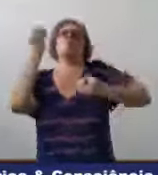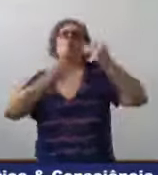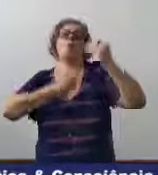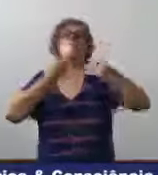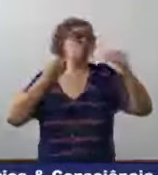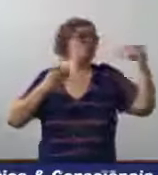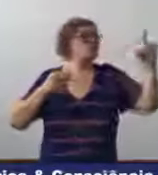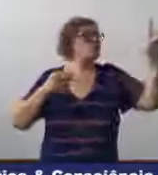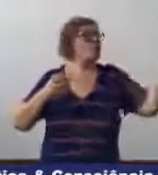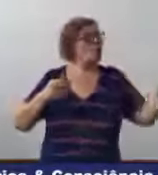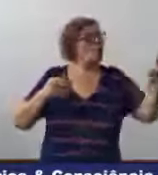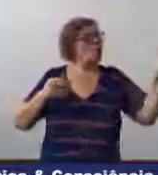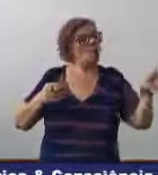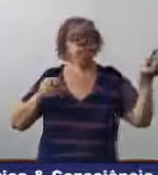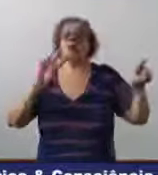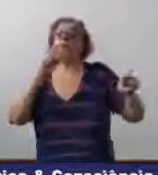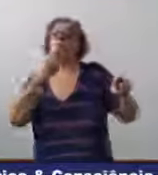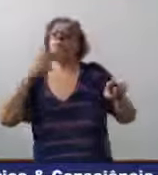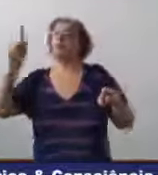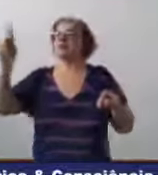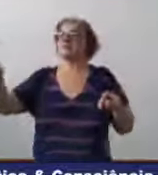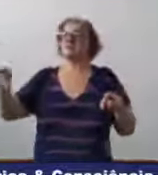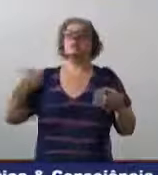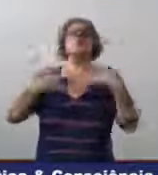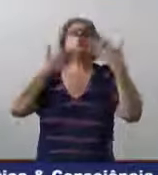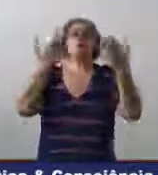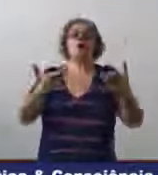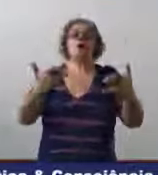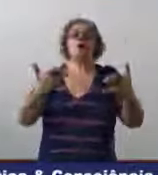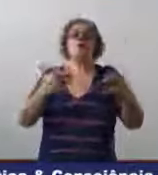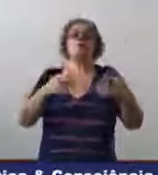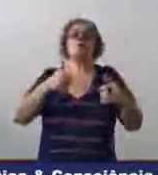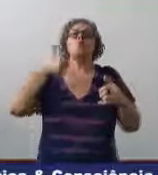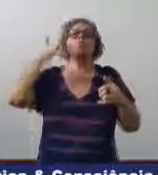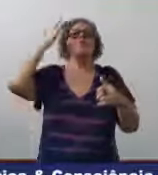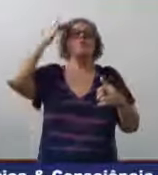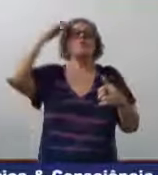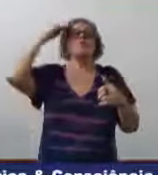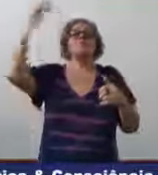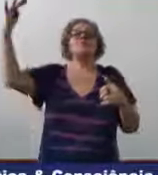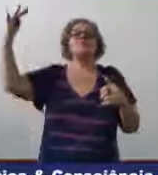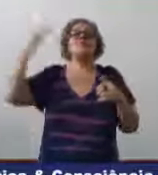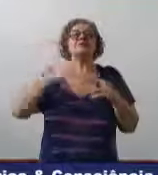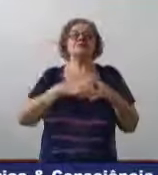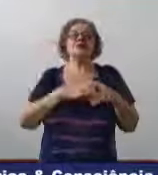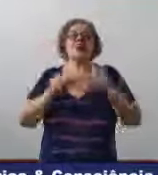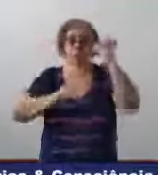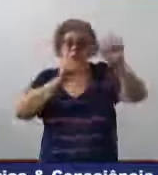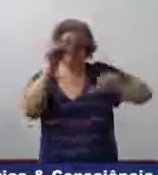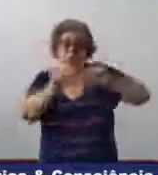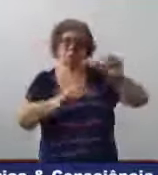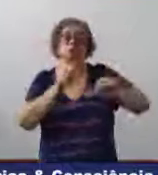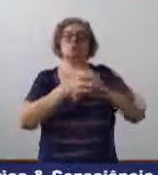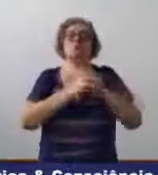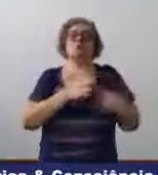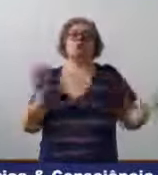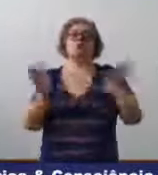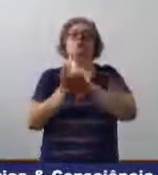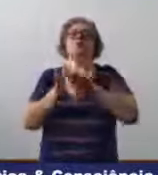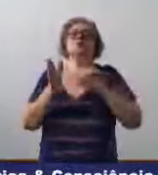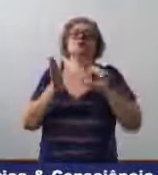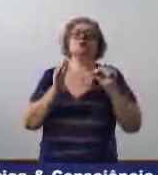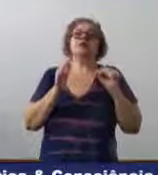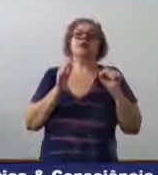comporta como onda e às vezes como partícula. Mas qual é o fator determinante desse comportamento? E